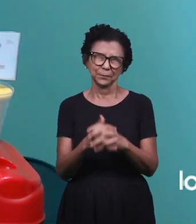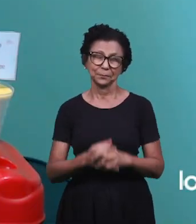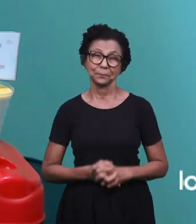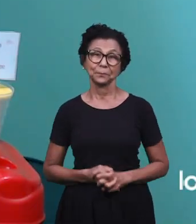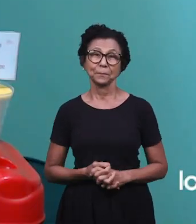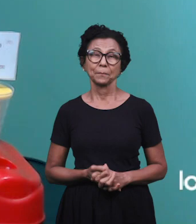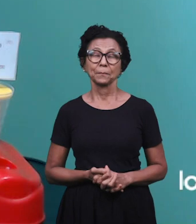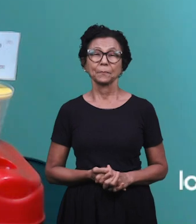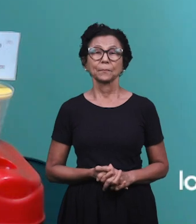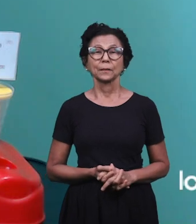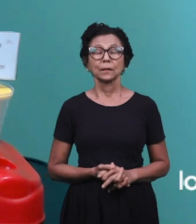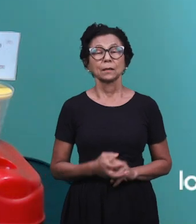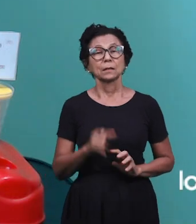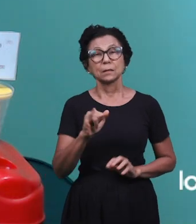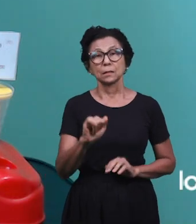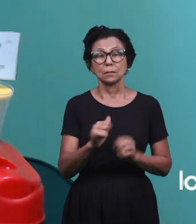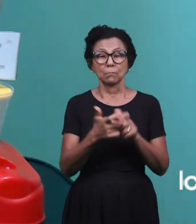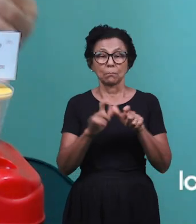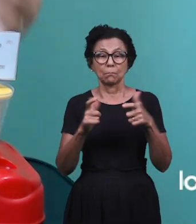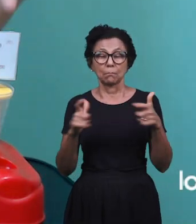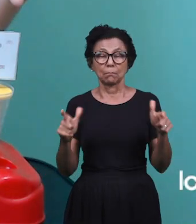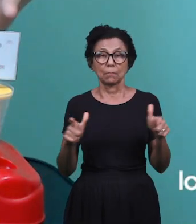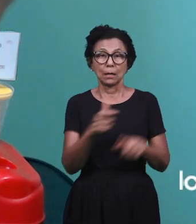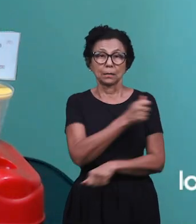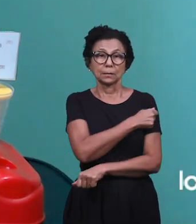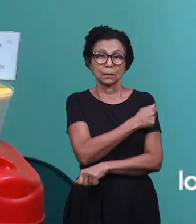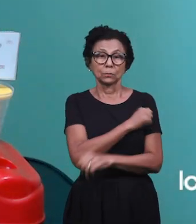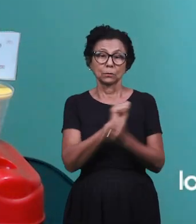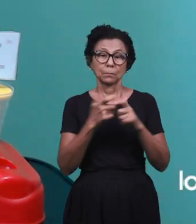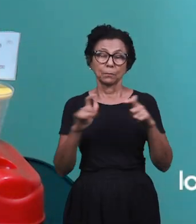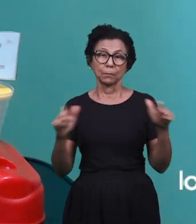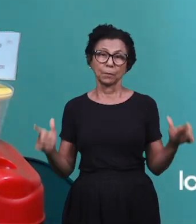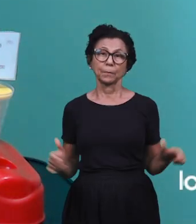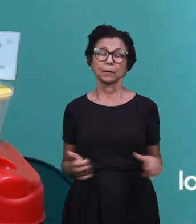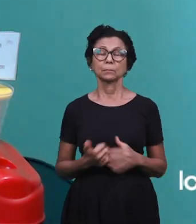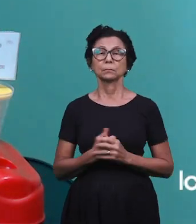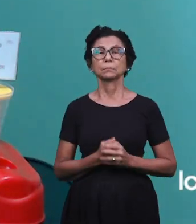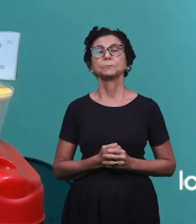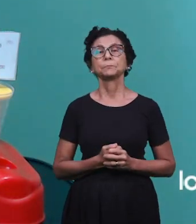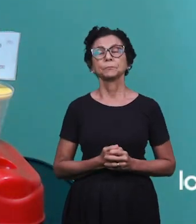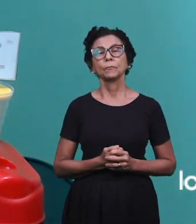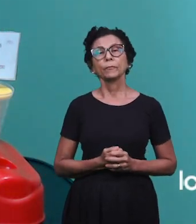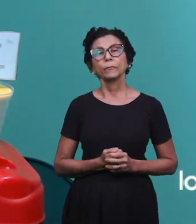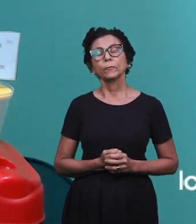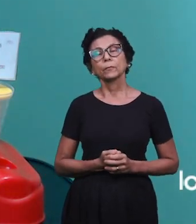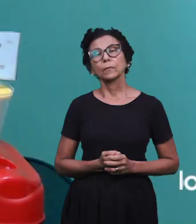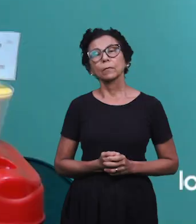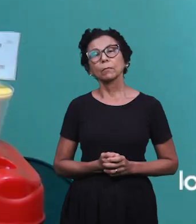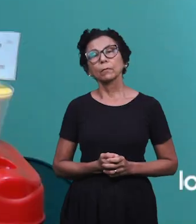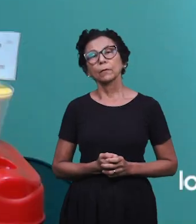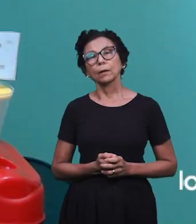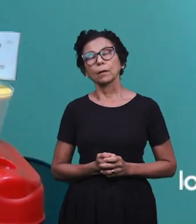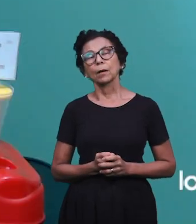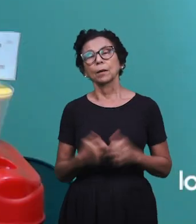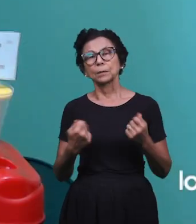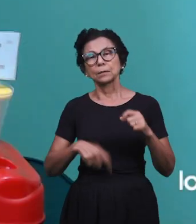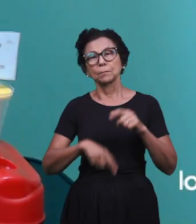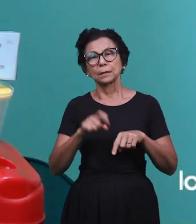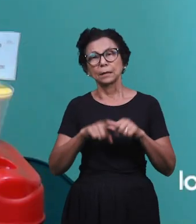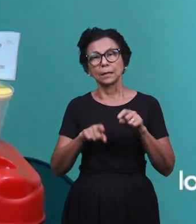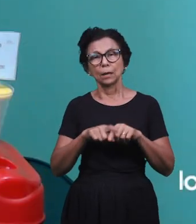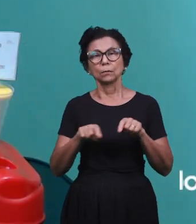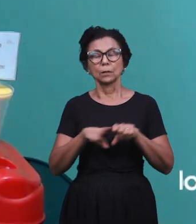aí, uma sala numerosa precisa de materiais maiores visualmente, né? Mas a criança pegar